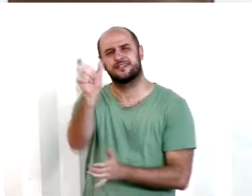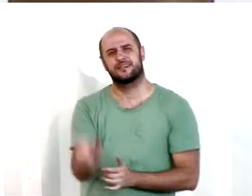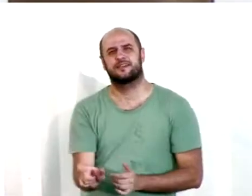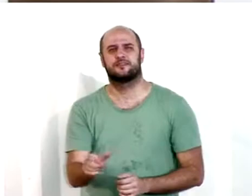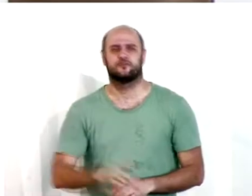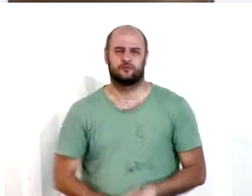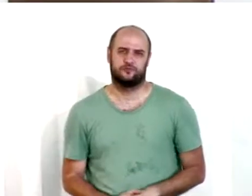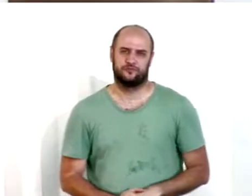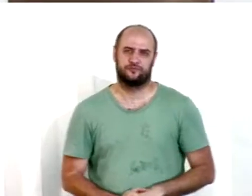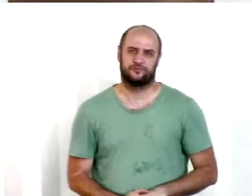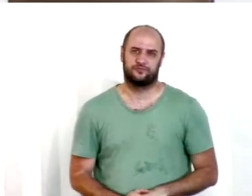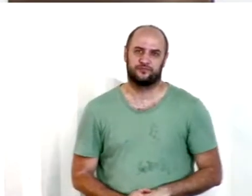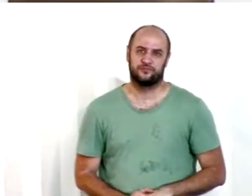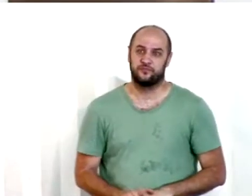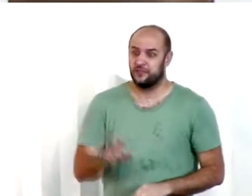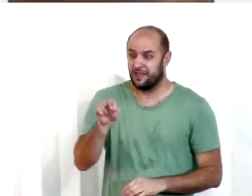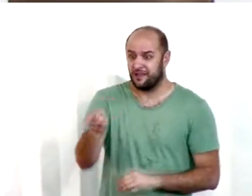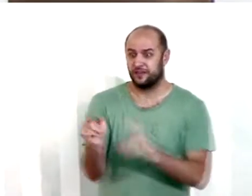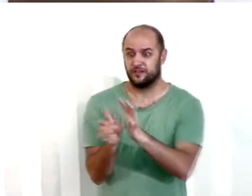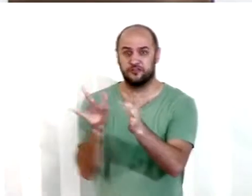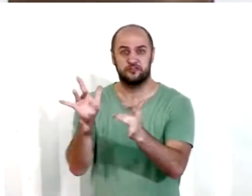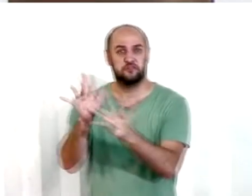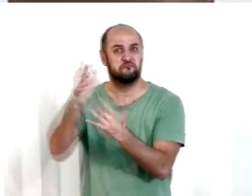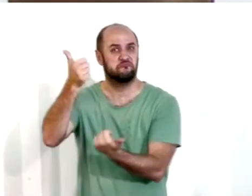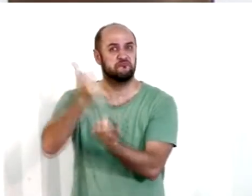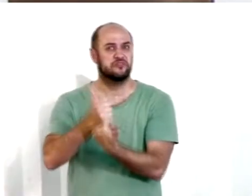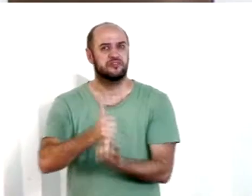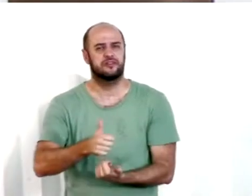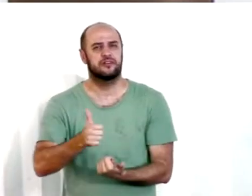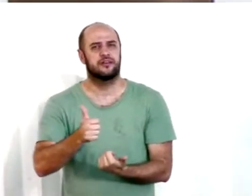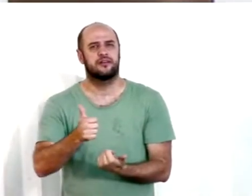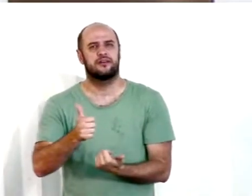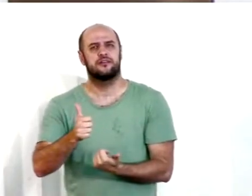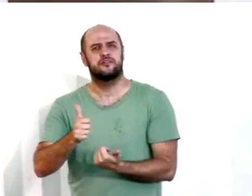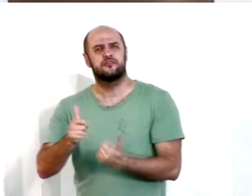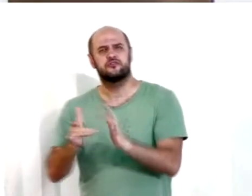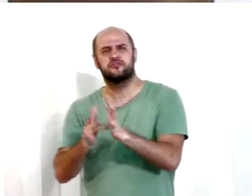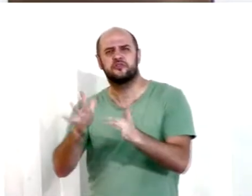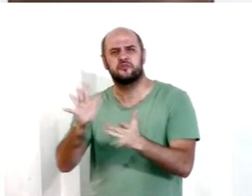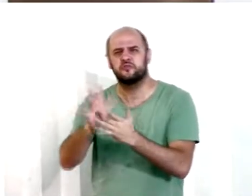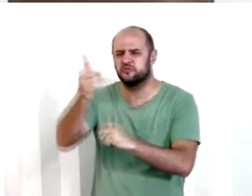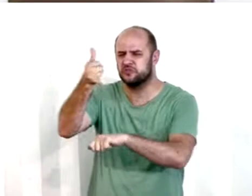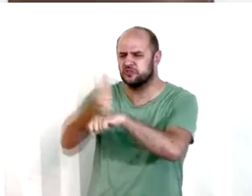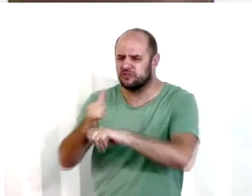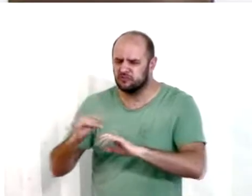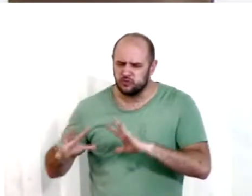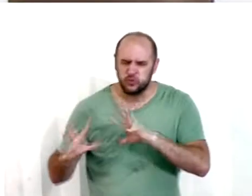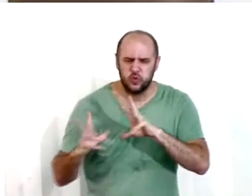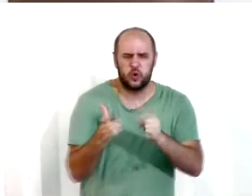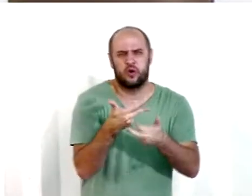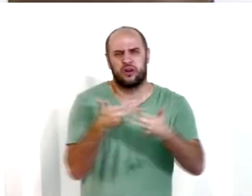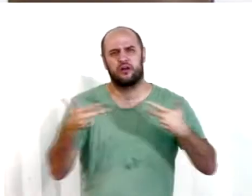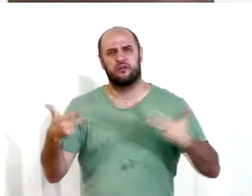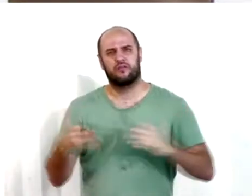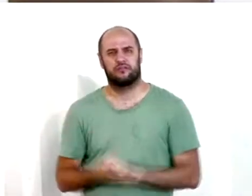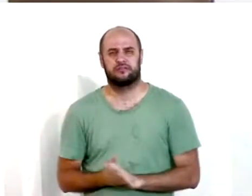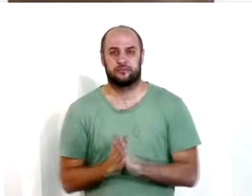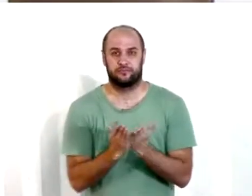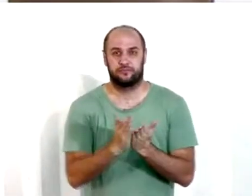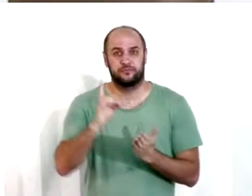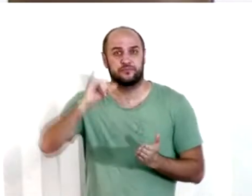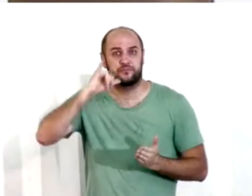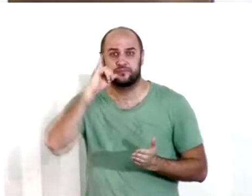o cabeça é Cristo. Cristo então vai governar sobre todas as coisas, e essa é uma realidade que o texto